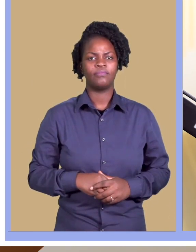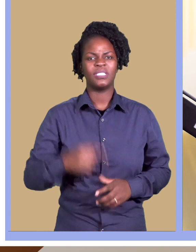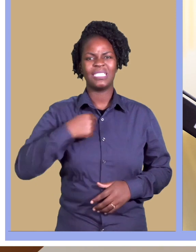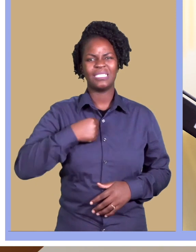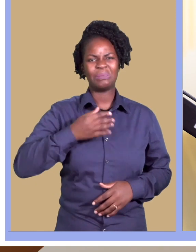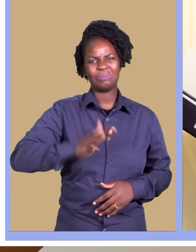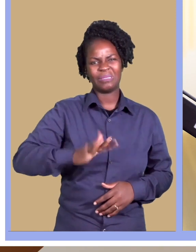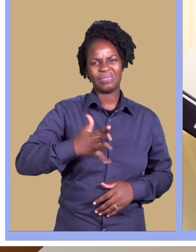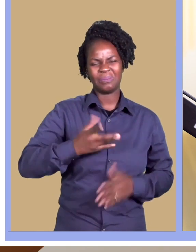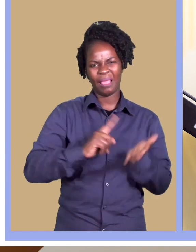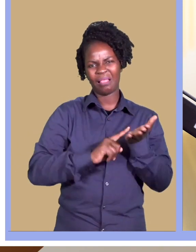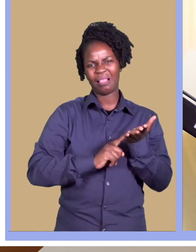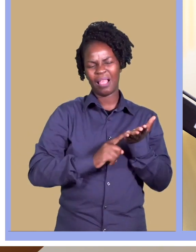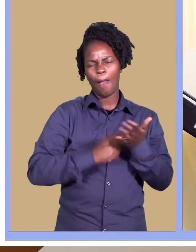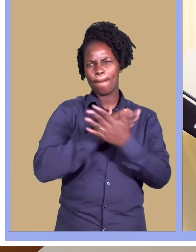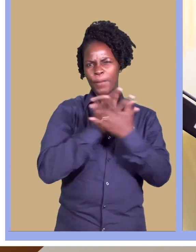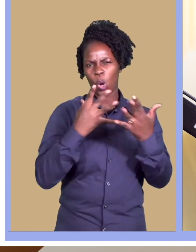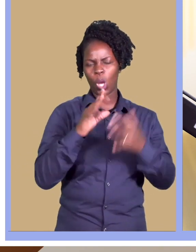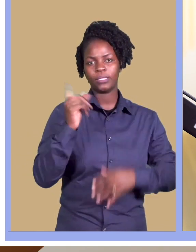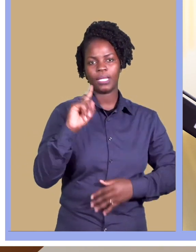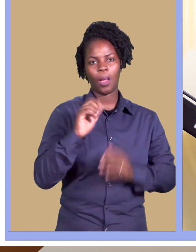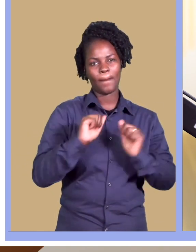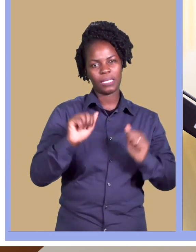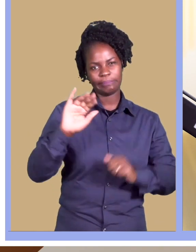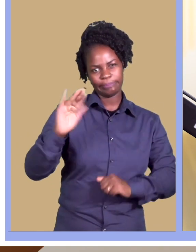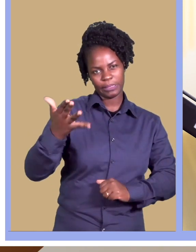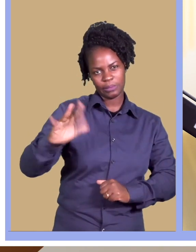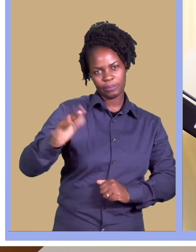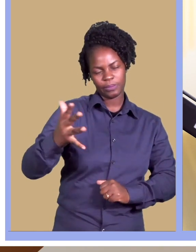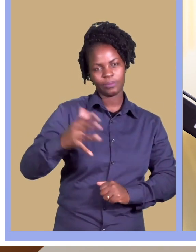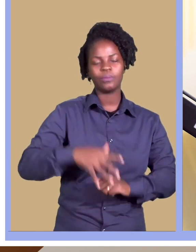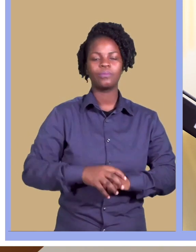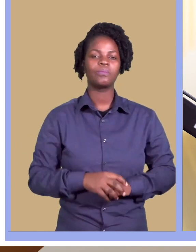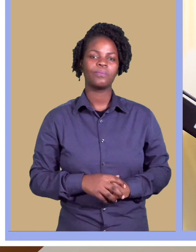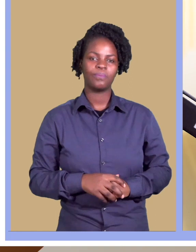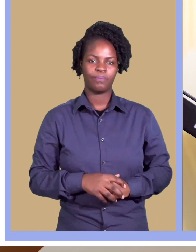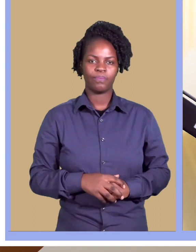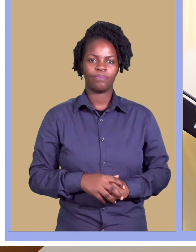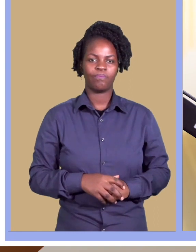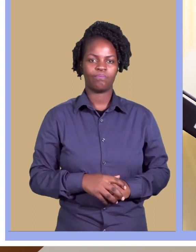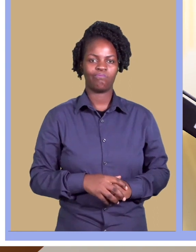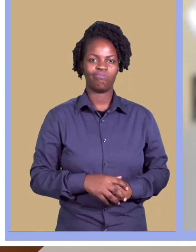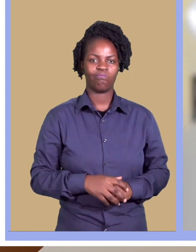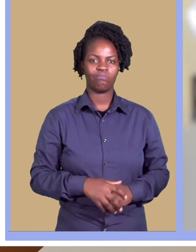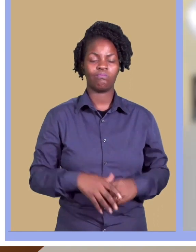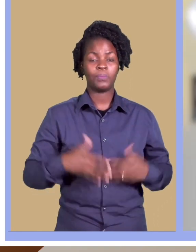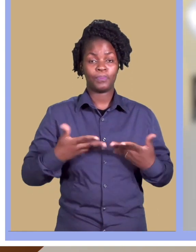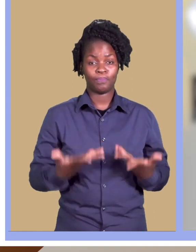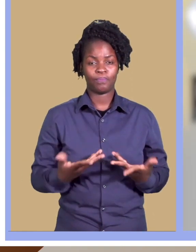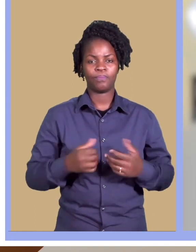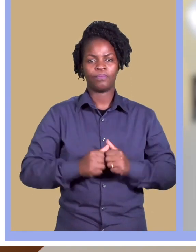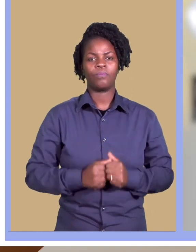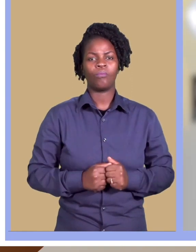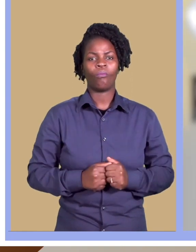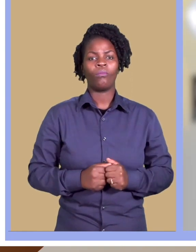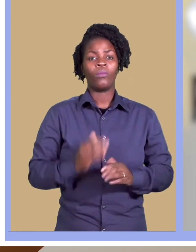Sou mais ou menos claro, né? Não muito claro, mas vou para lá. Então, acho que é isto. Exatamente. Bom,